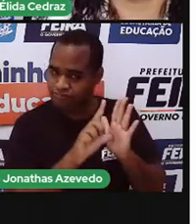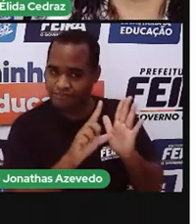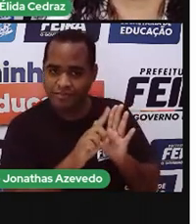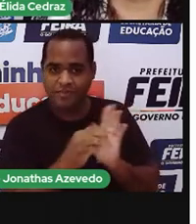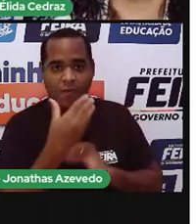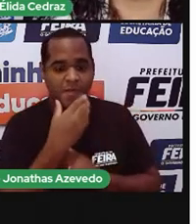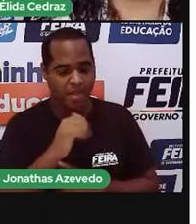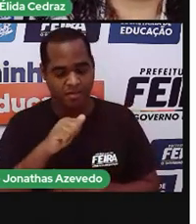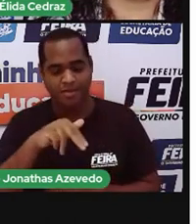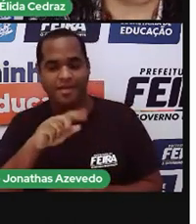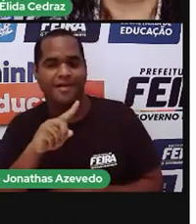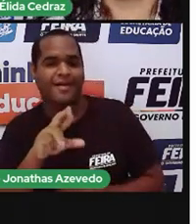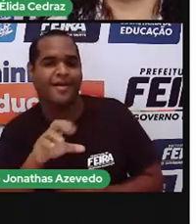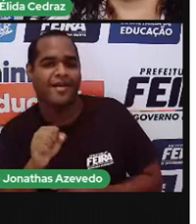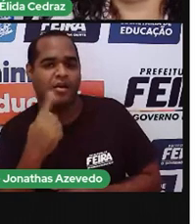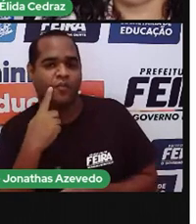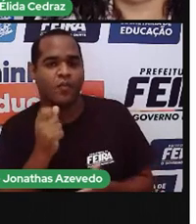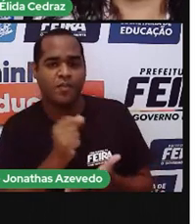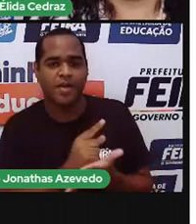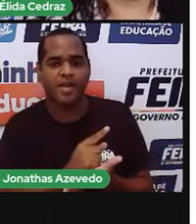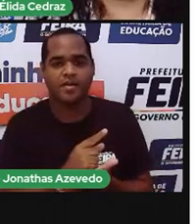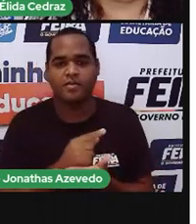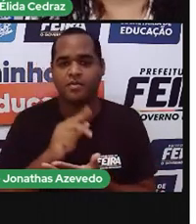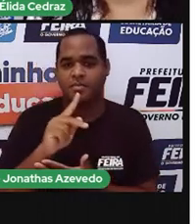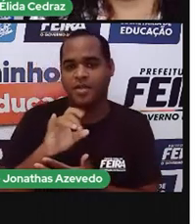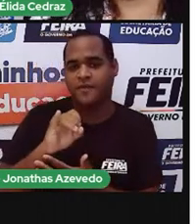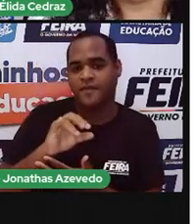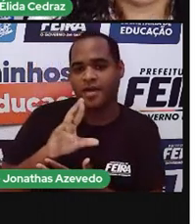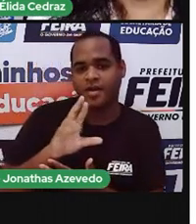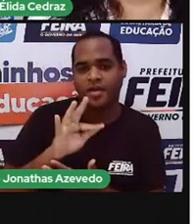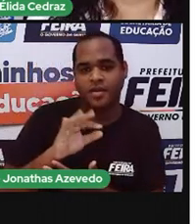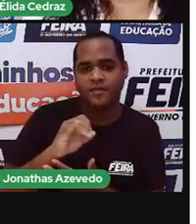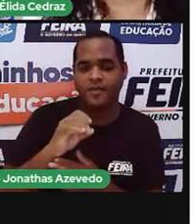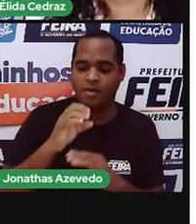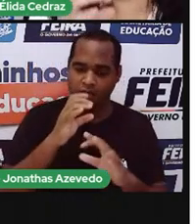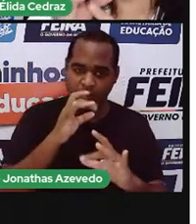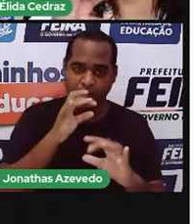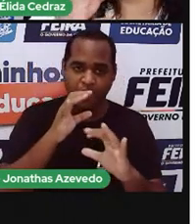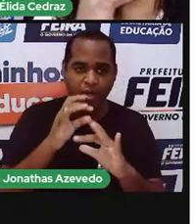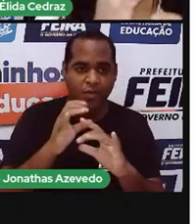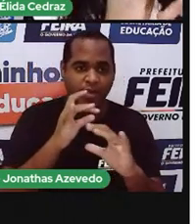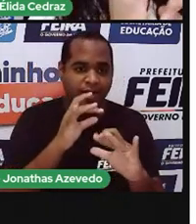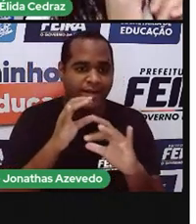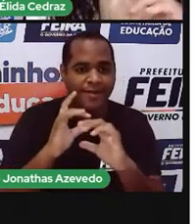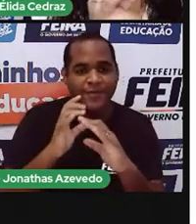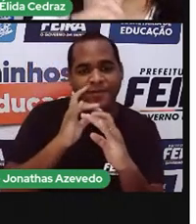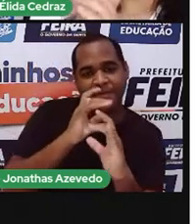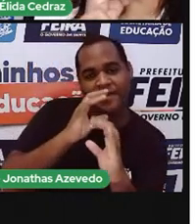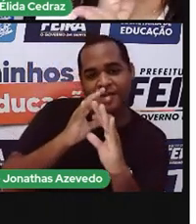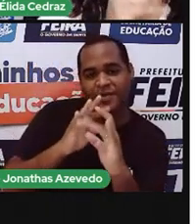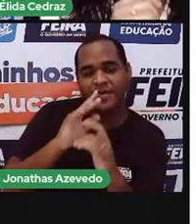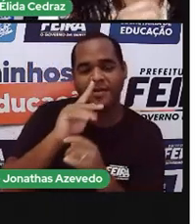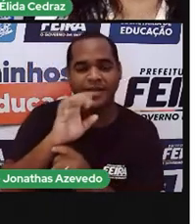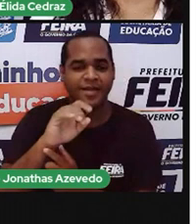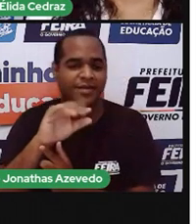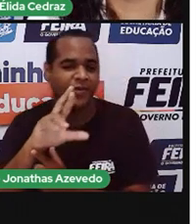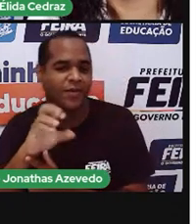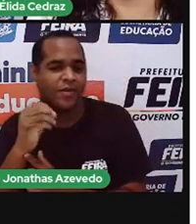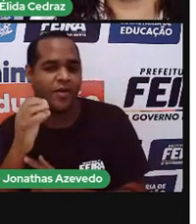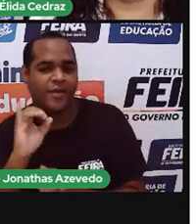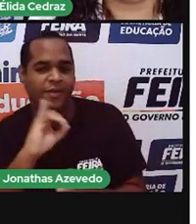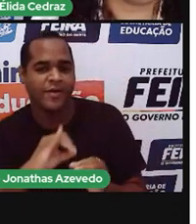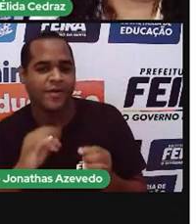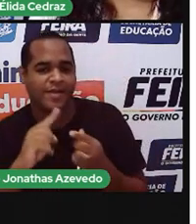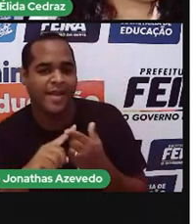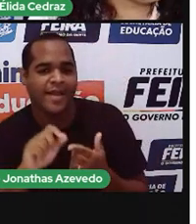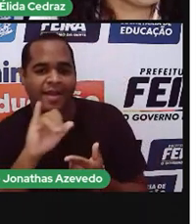loja do Mestre André que eu comprei um pifarito tiro linho rifar